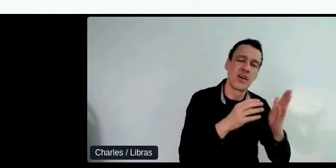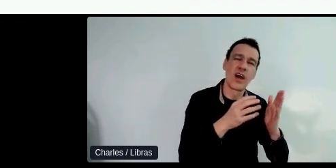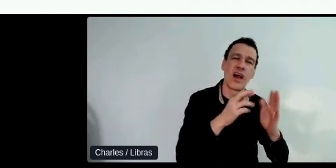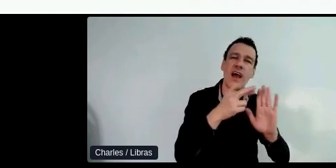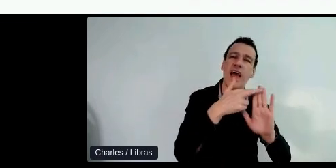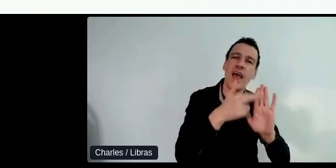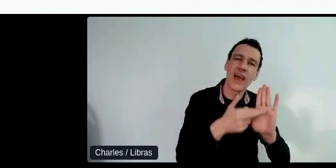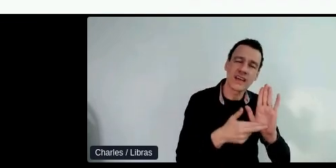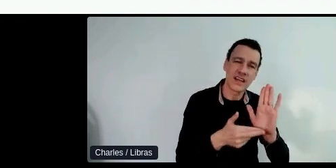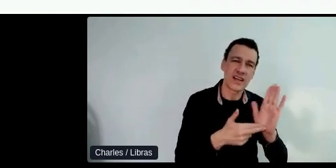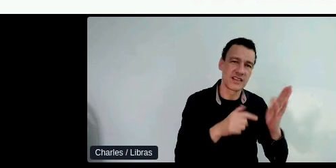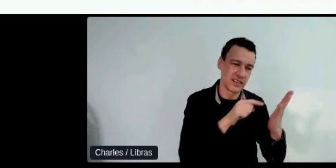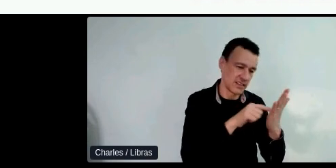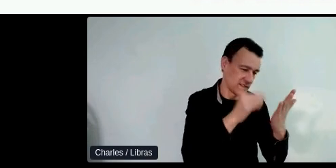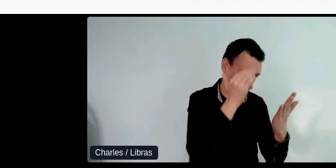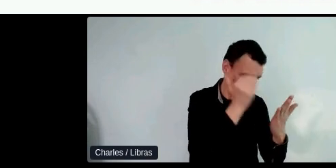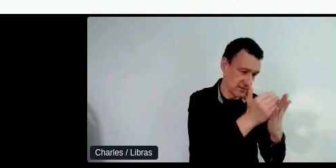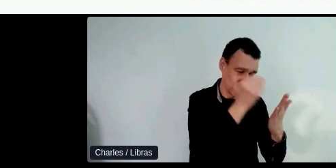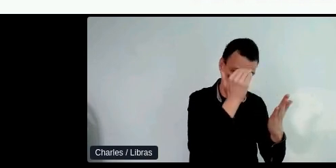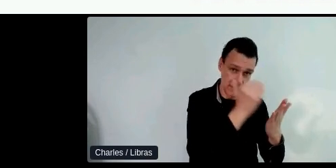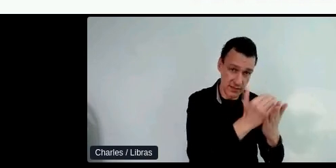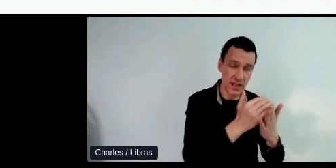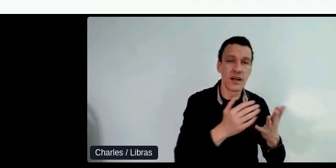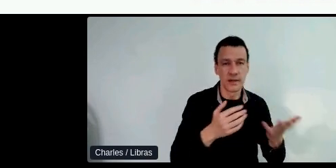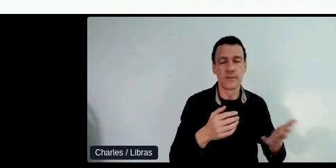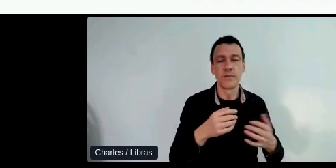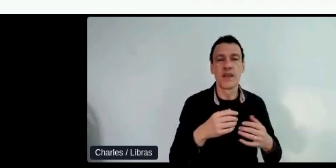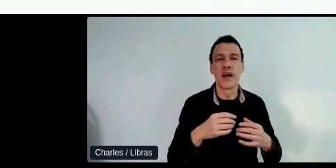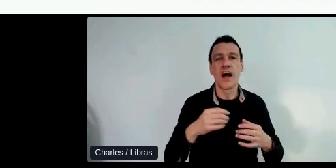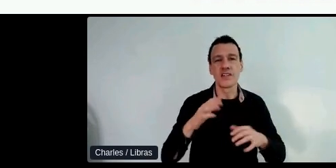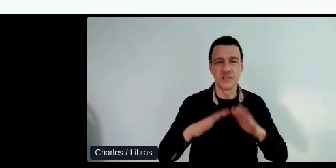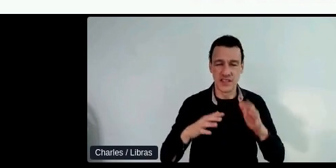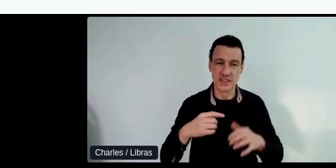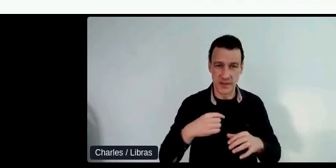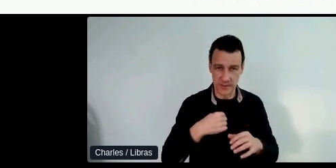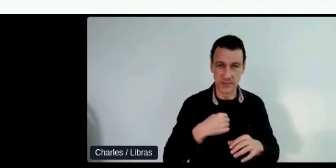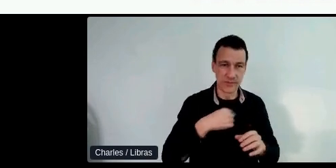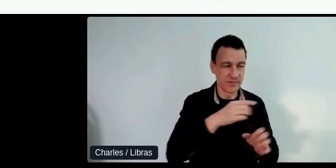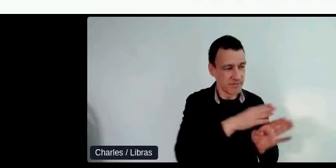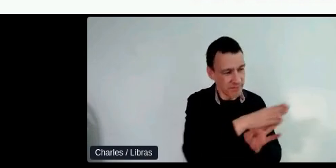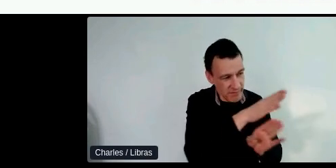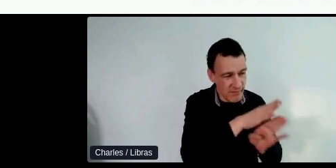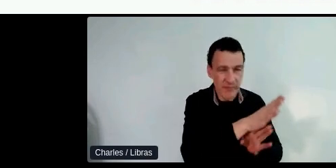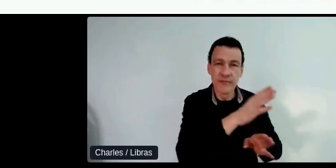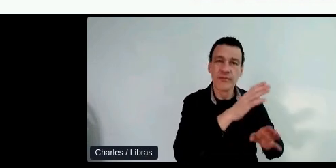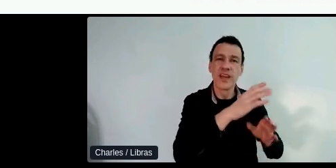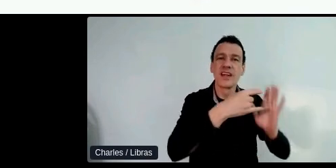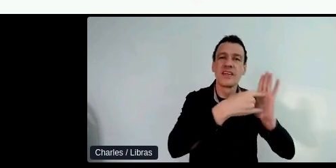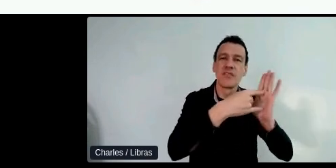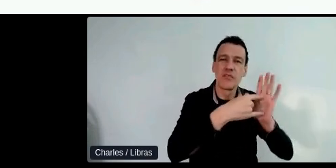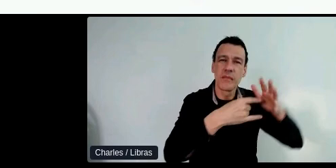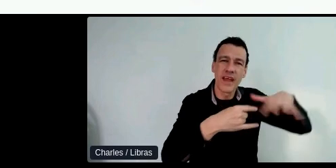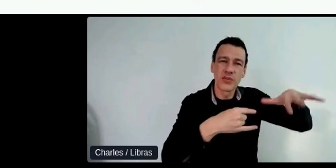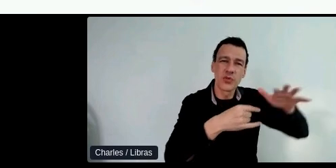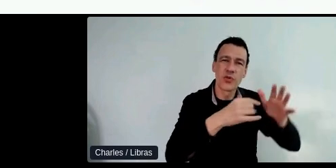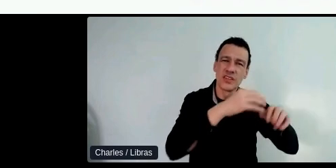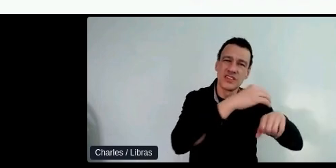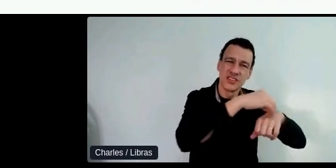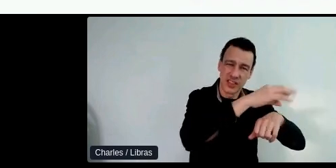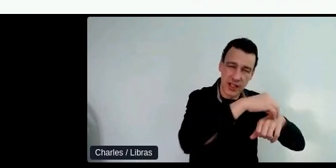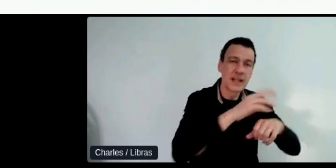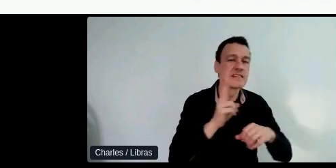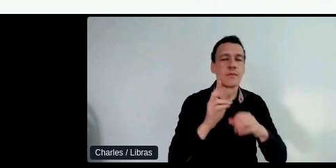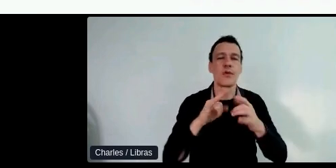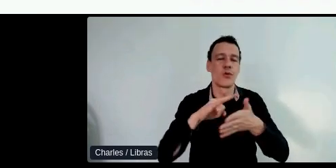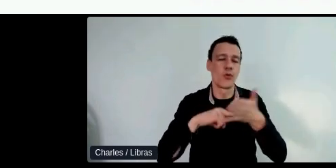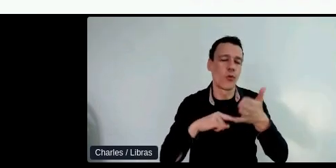para poder fazer a orientação para o pessoal aí de desenvolvimento e o que tem que ser feito. Né? Análise de acessibilidade. Então, quando a gente